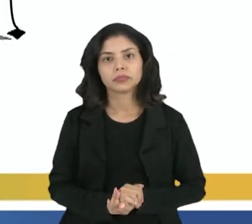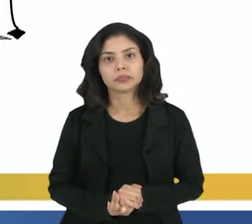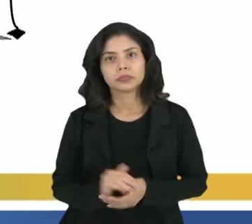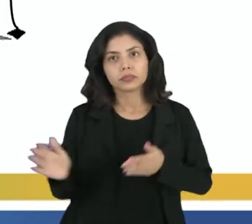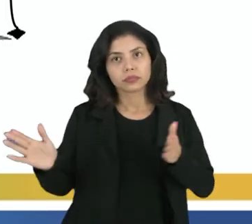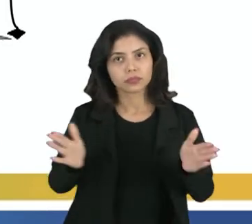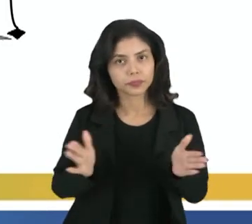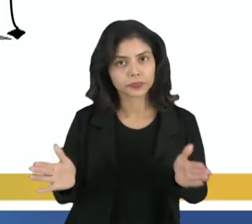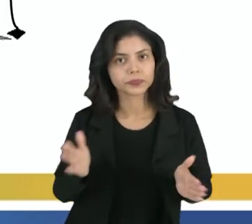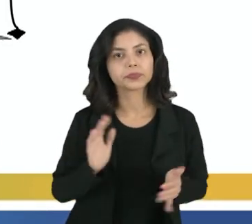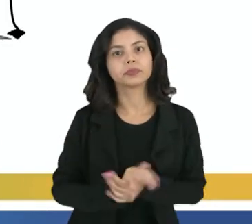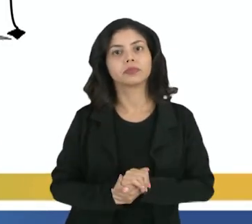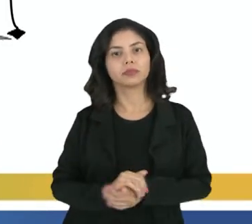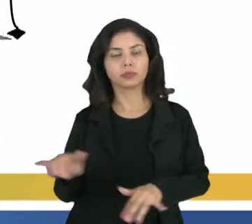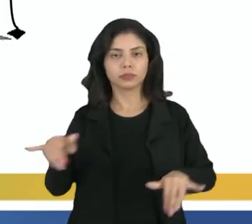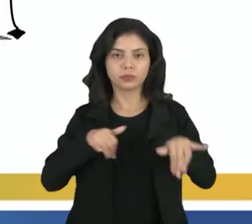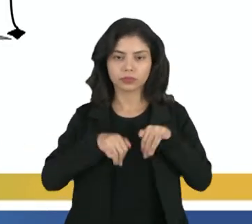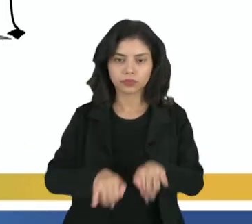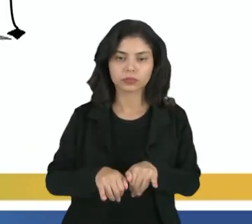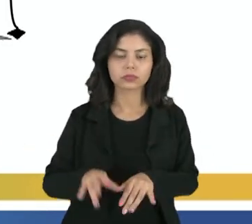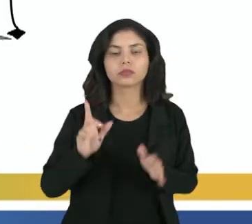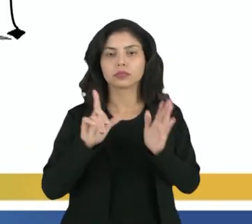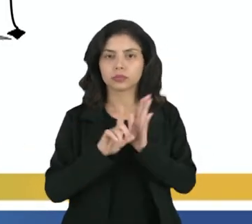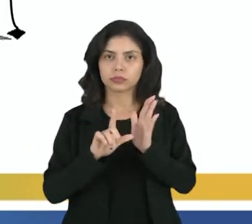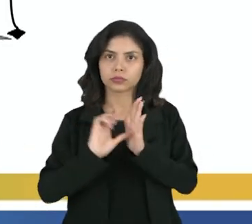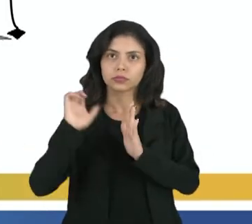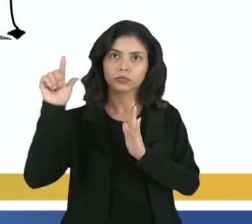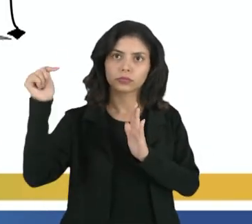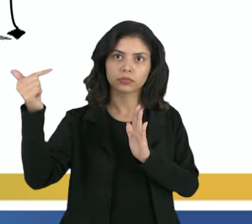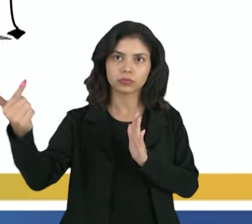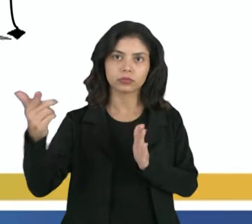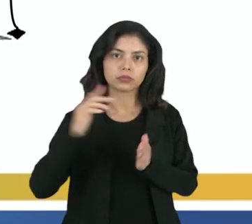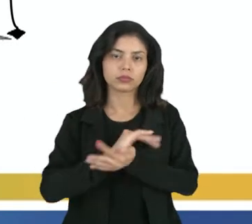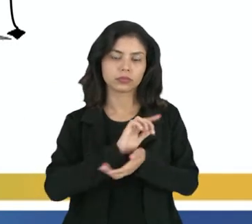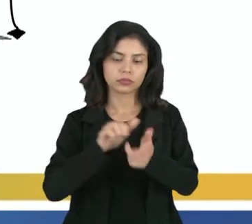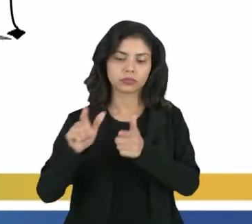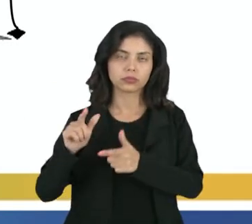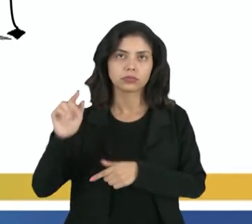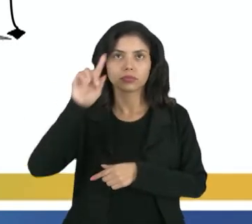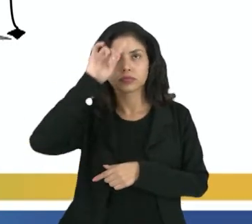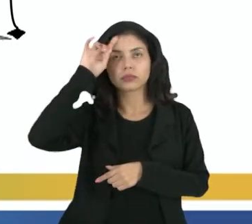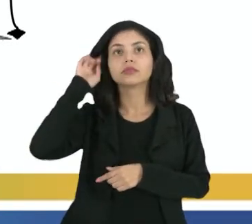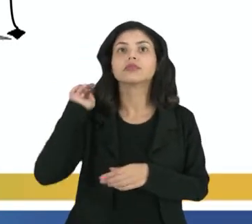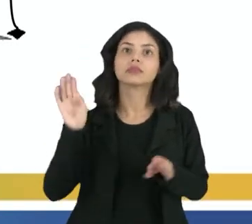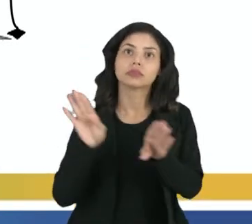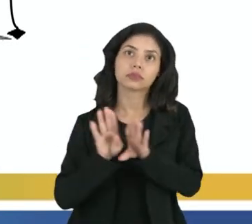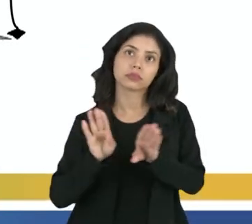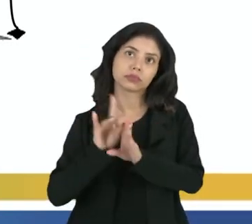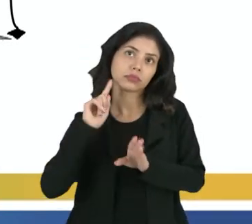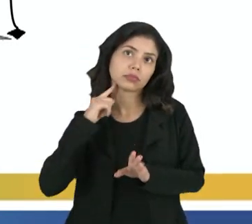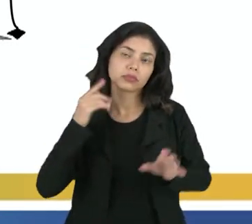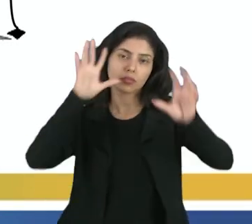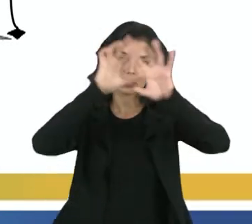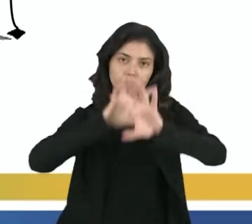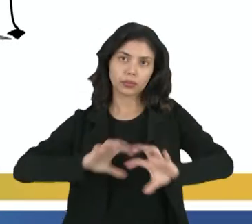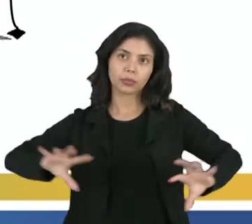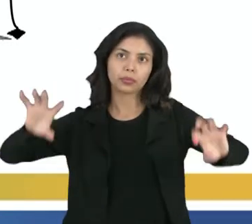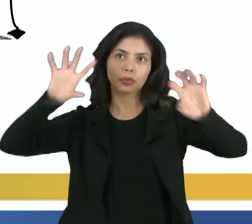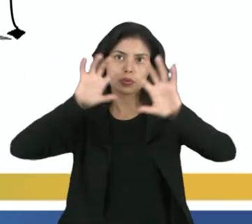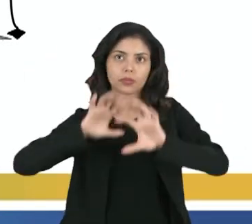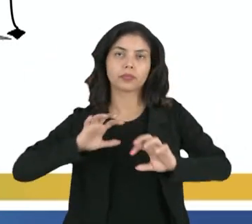no supermercado, ou em lojas, ou em outros ambientes, ok? E também a poluição